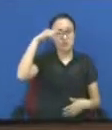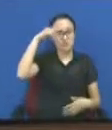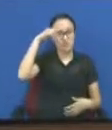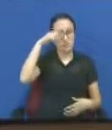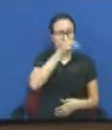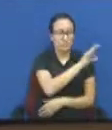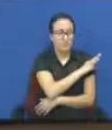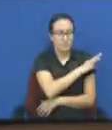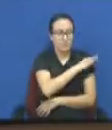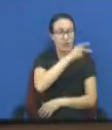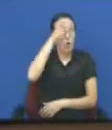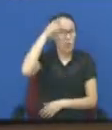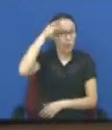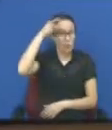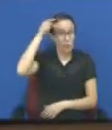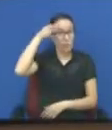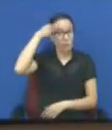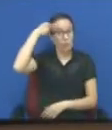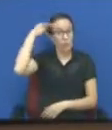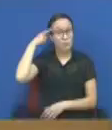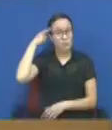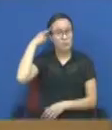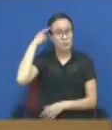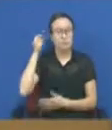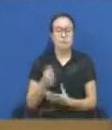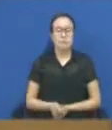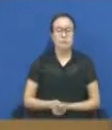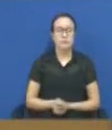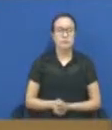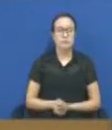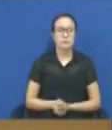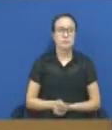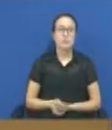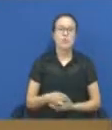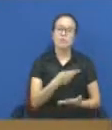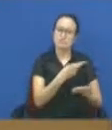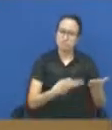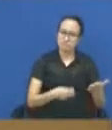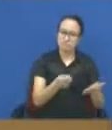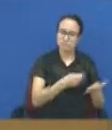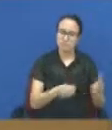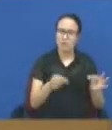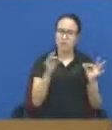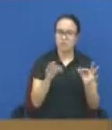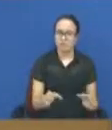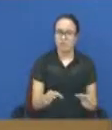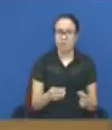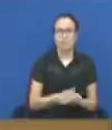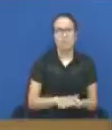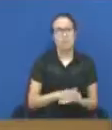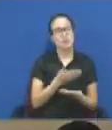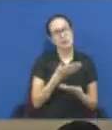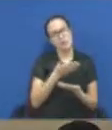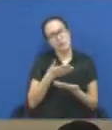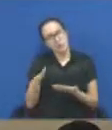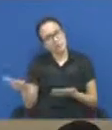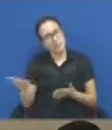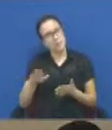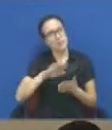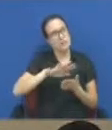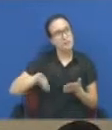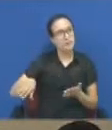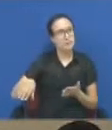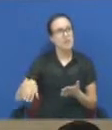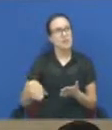senhor Wilson Nunes Cerqueira. O requerimento está em ordem. Para a dispensa do intervalo regimental de 30 minutos, não